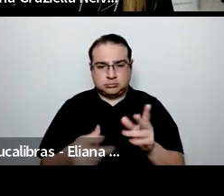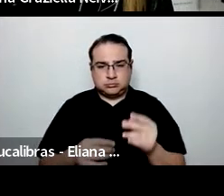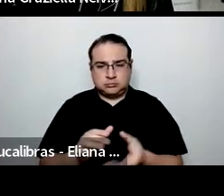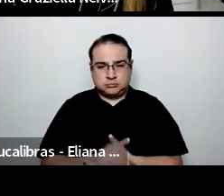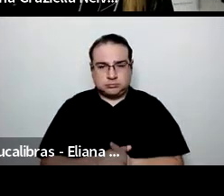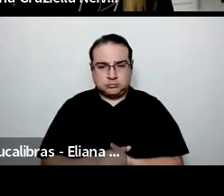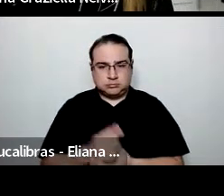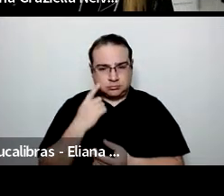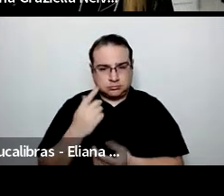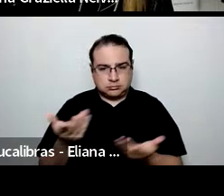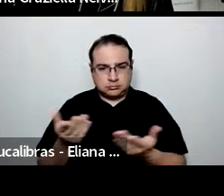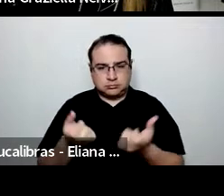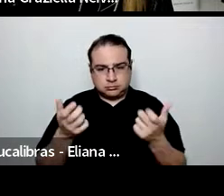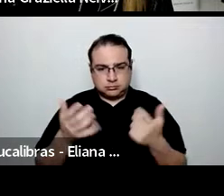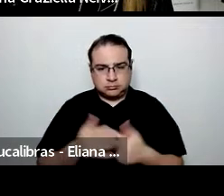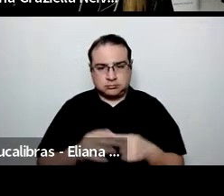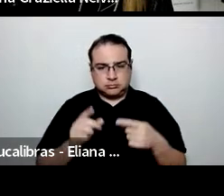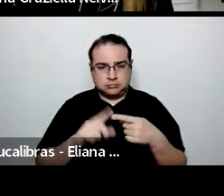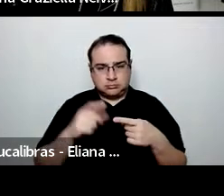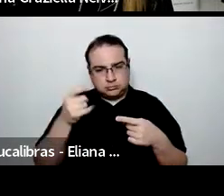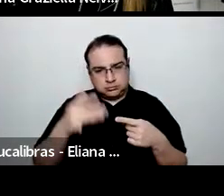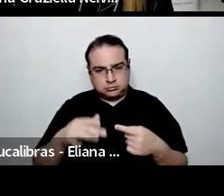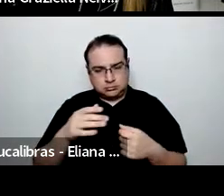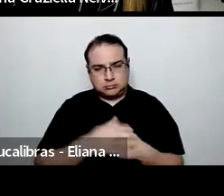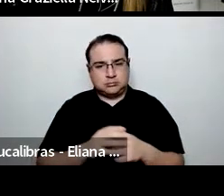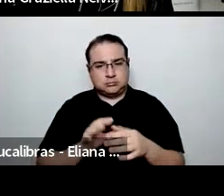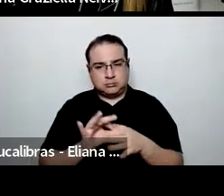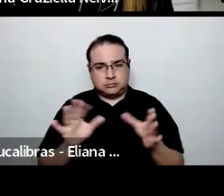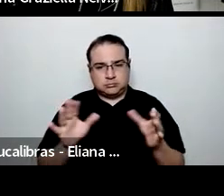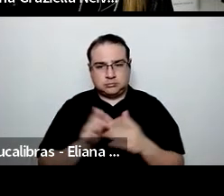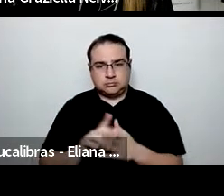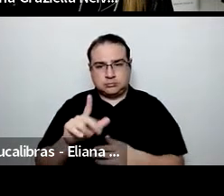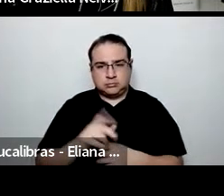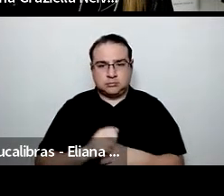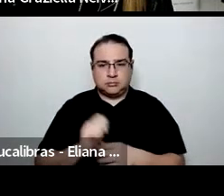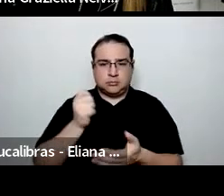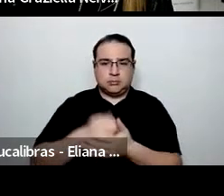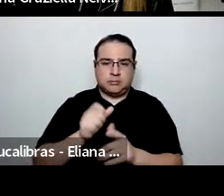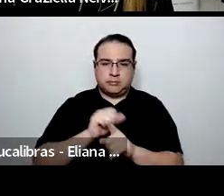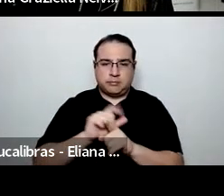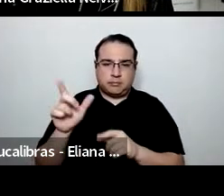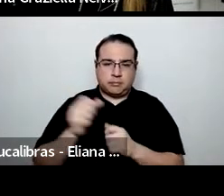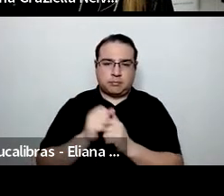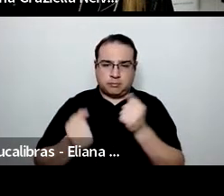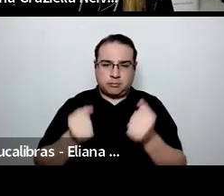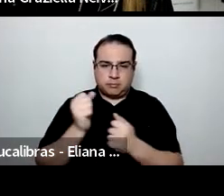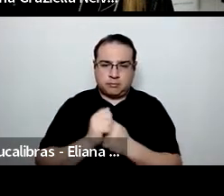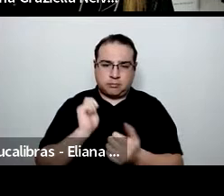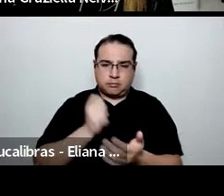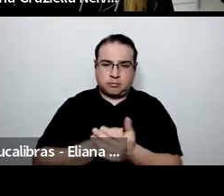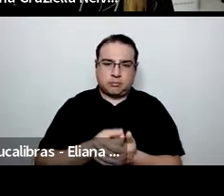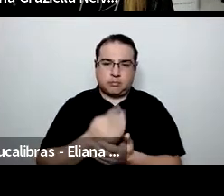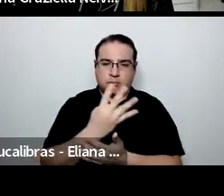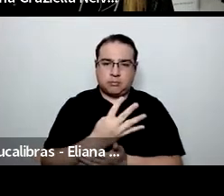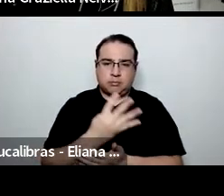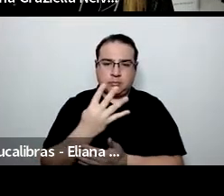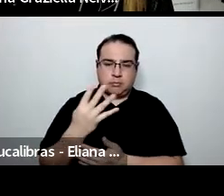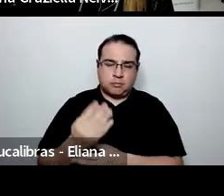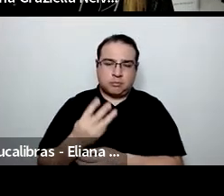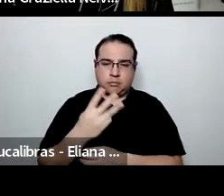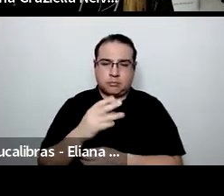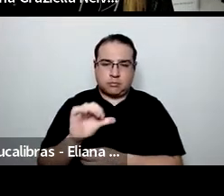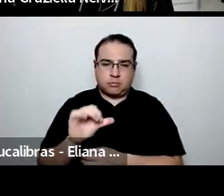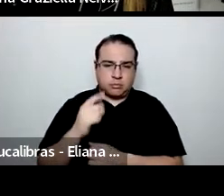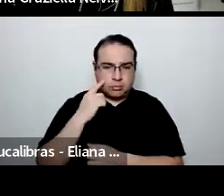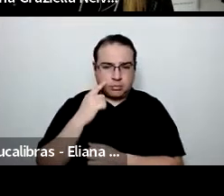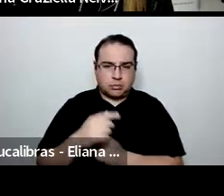distância uma pelo extrapolamento de muitos gastos com aluguel de veículo valor de 444 39 e